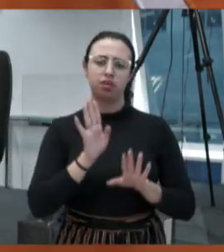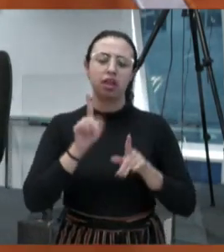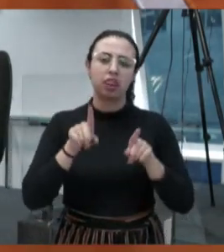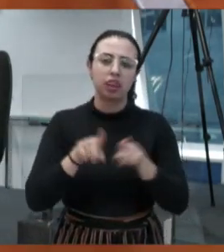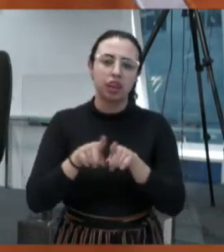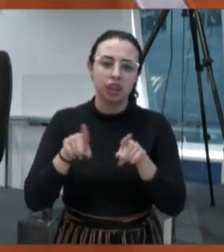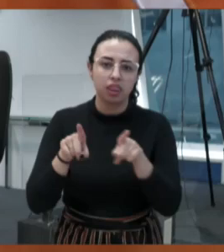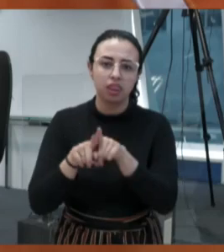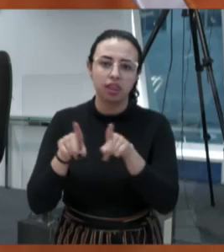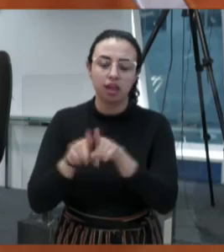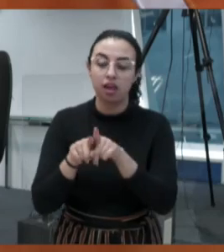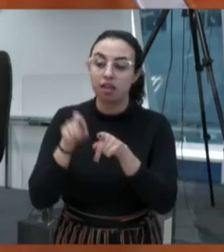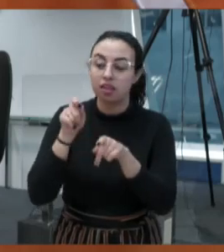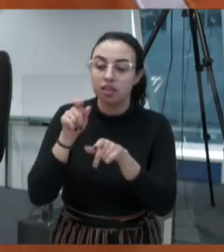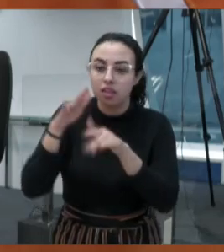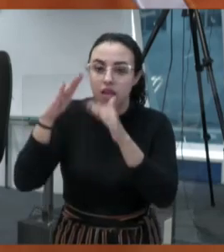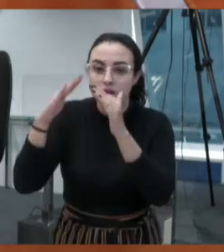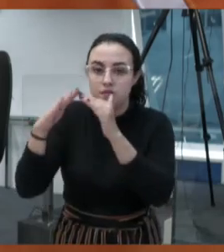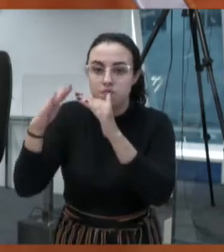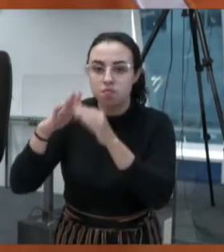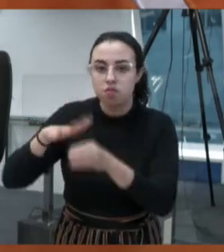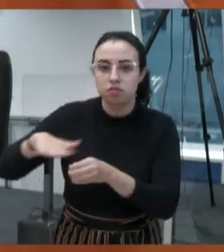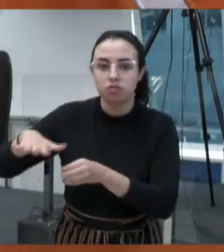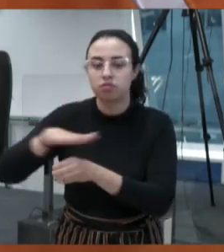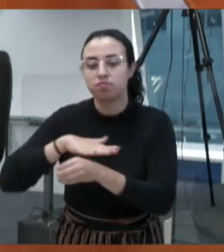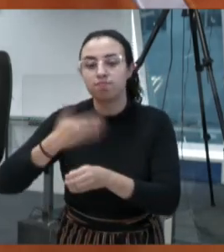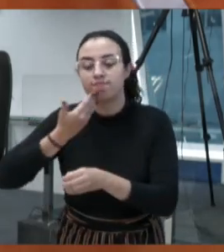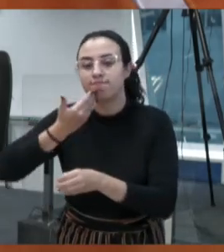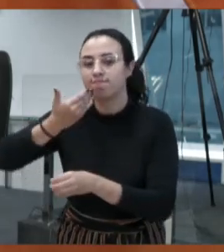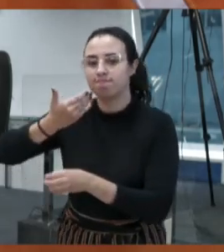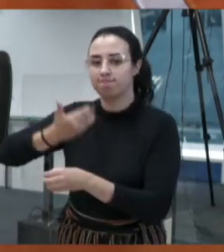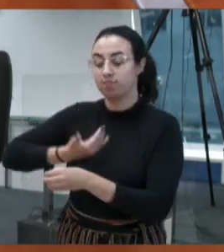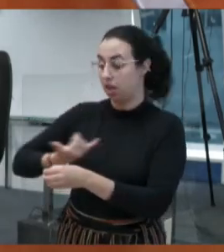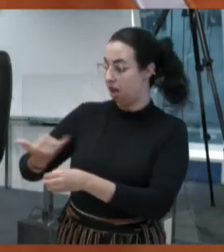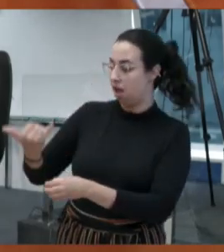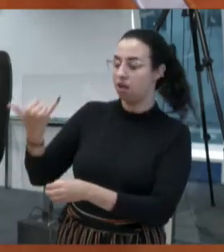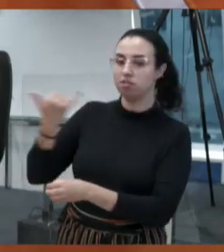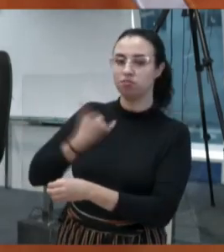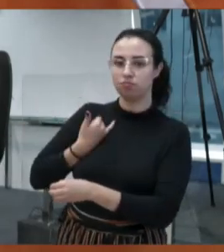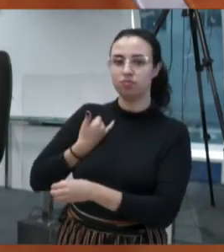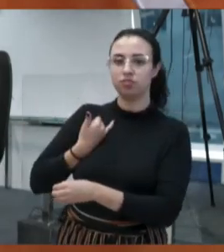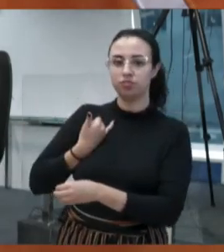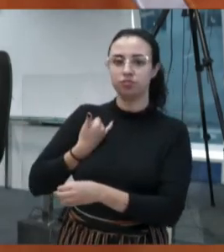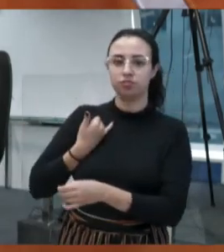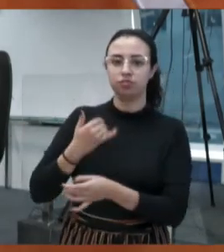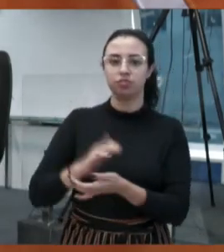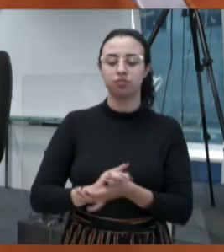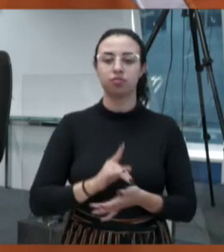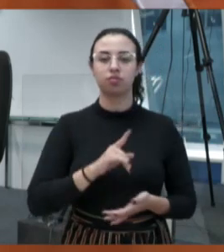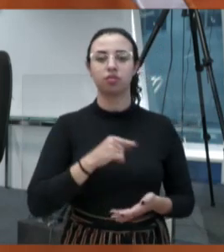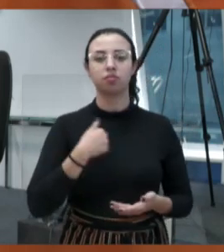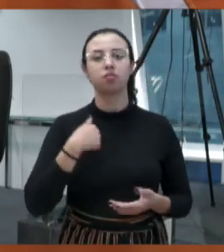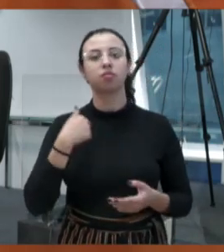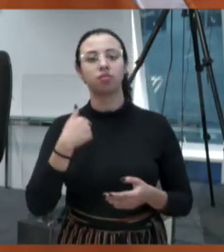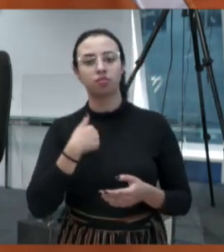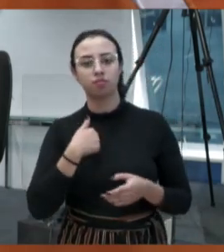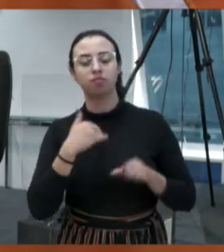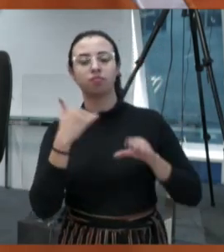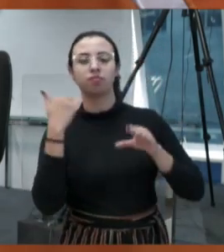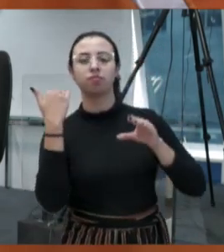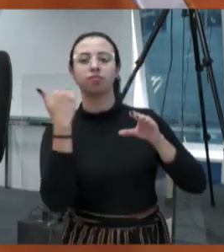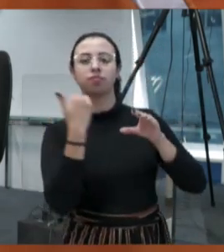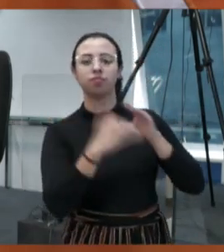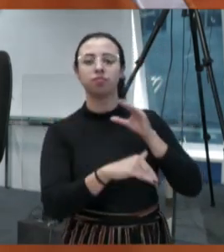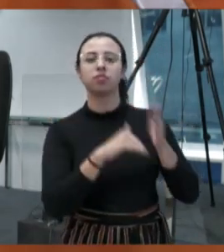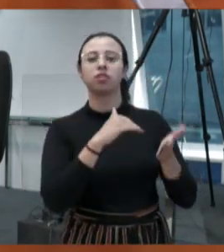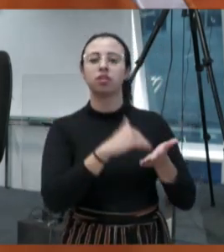moradores daquela rua, os moradores daquele bairro, né, que nos pediram e fizemos aí o encaminhamento e a secretaria,